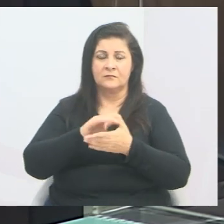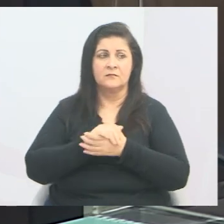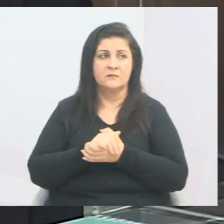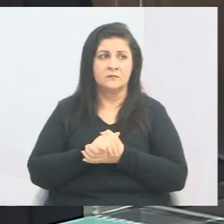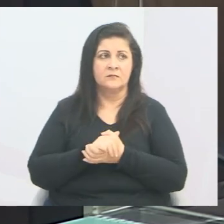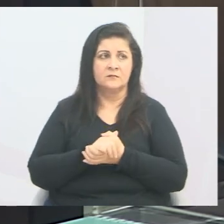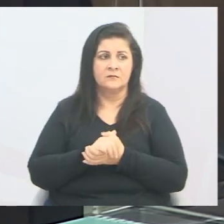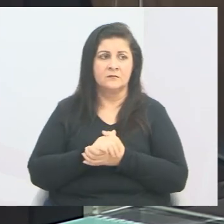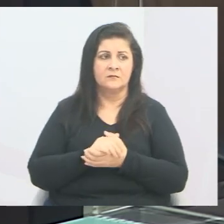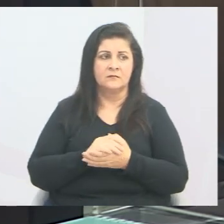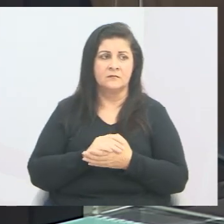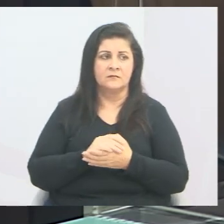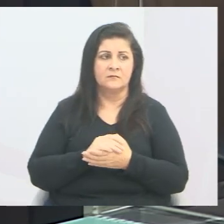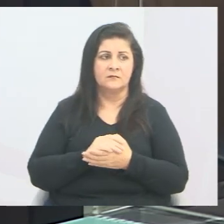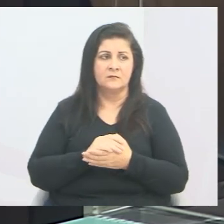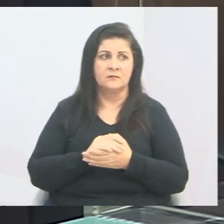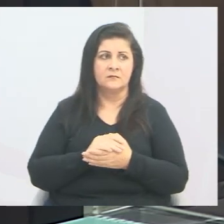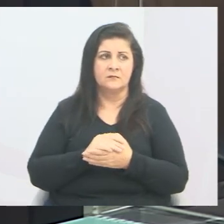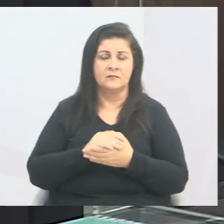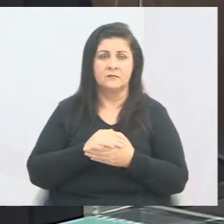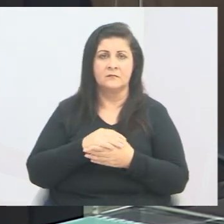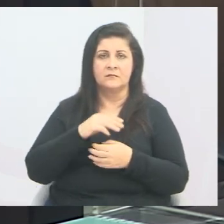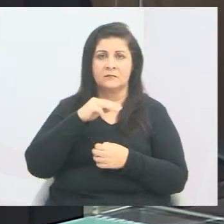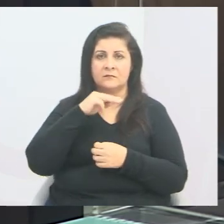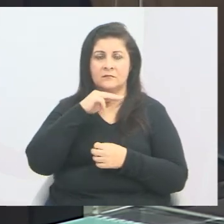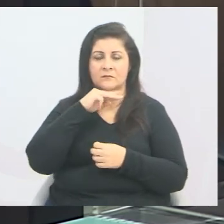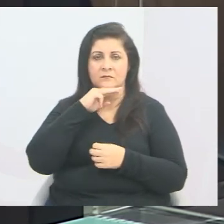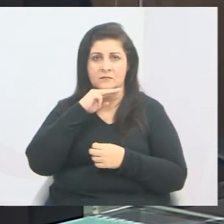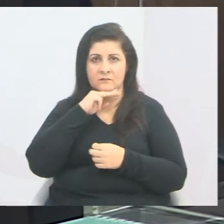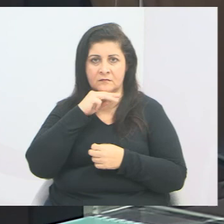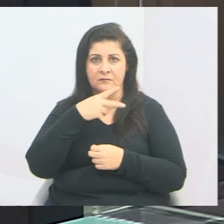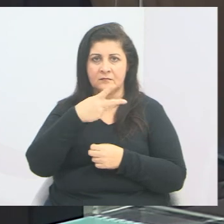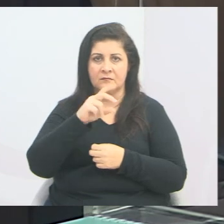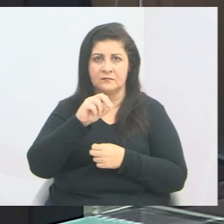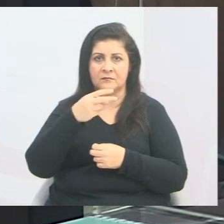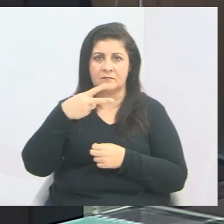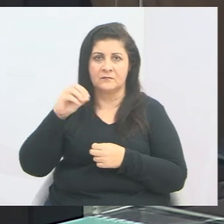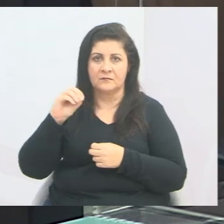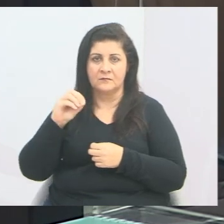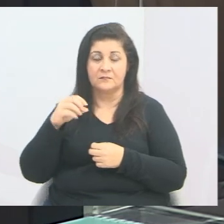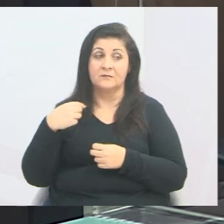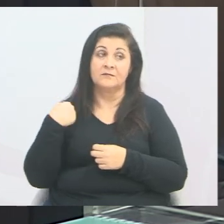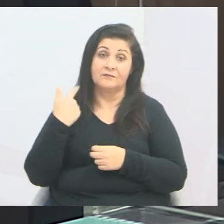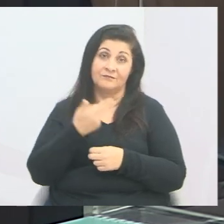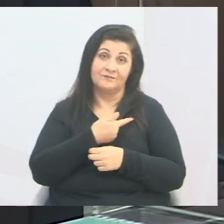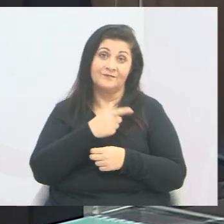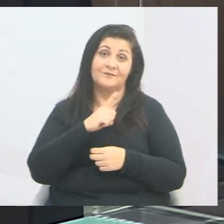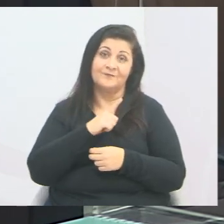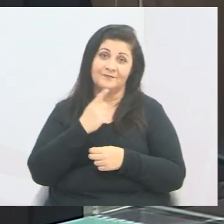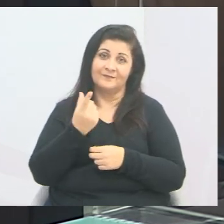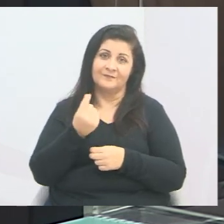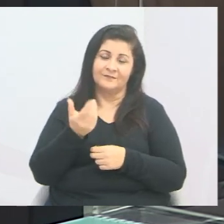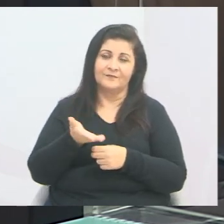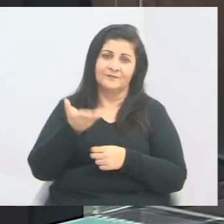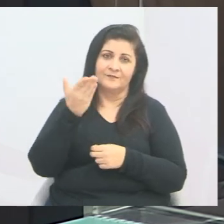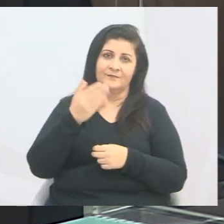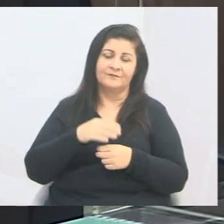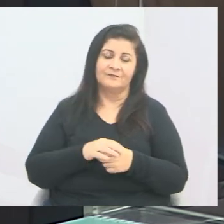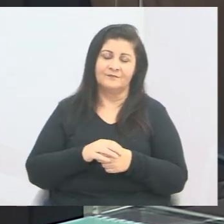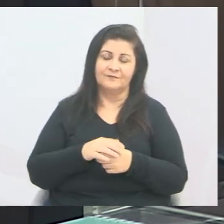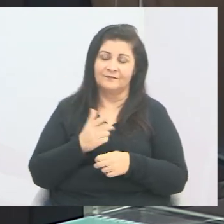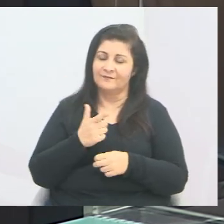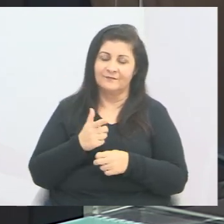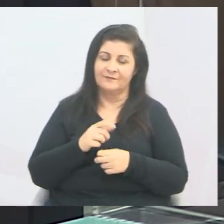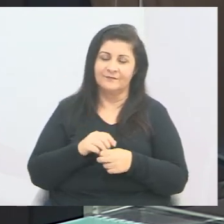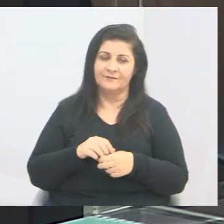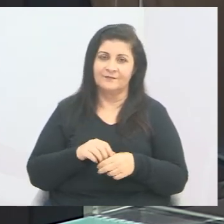específico, março de 2020 seria um mês que a gente ia ter um aumento, não